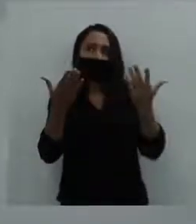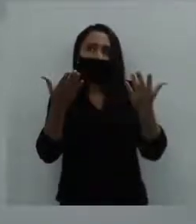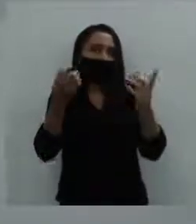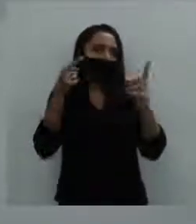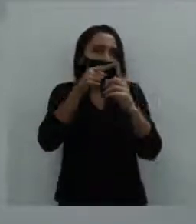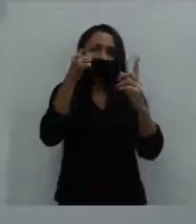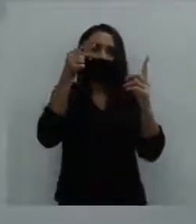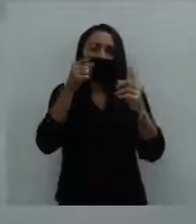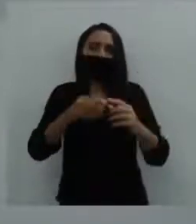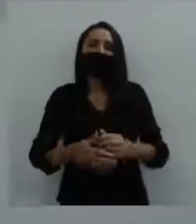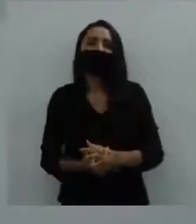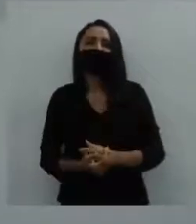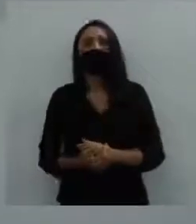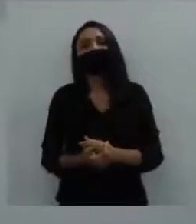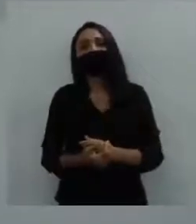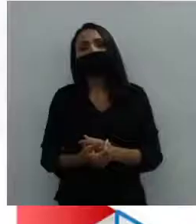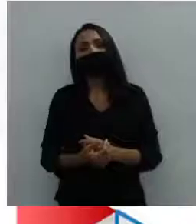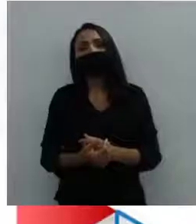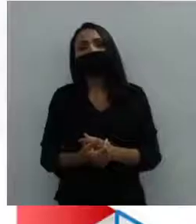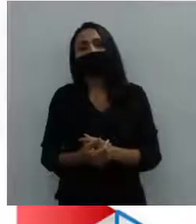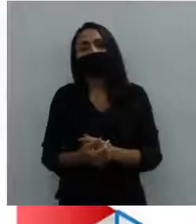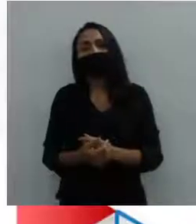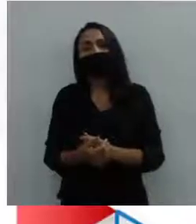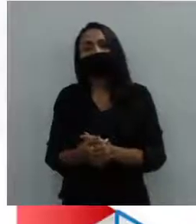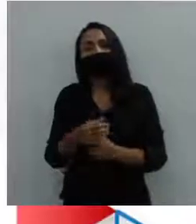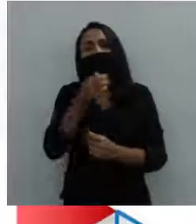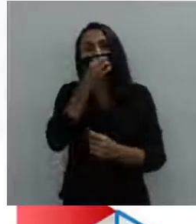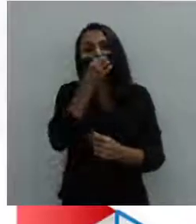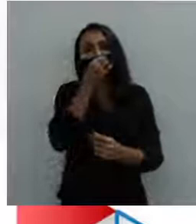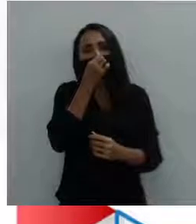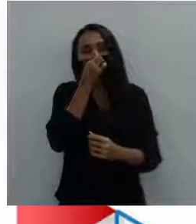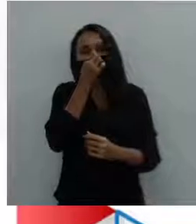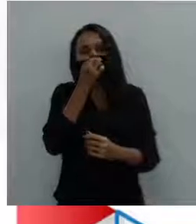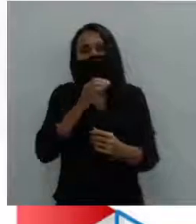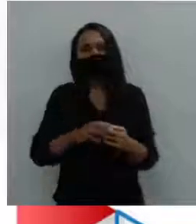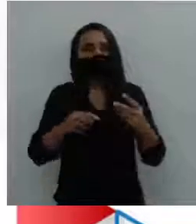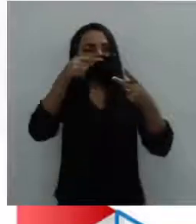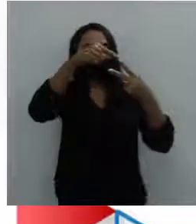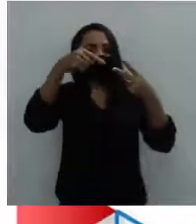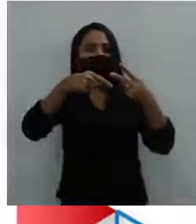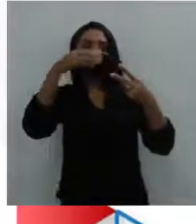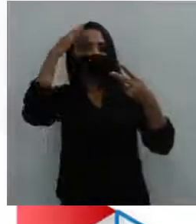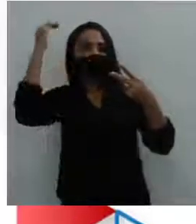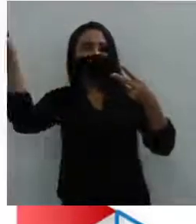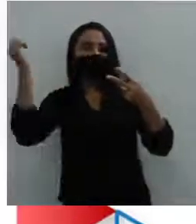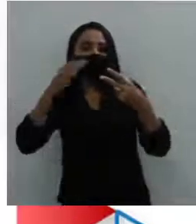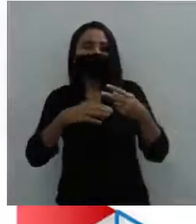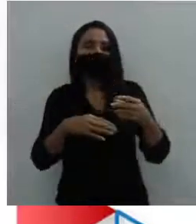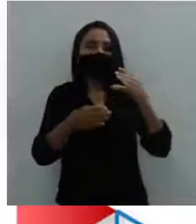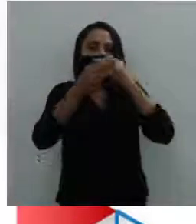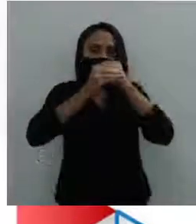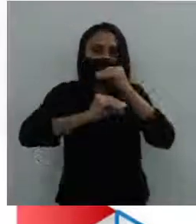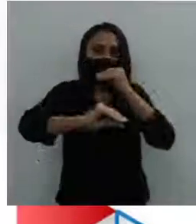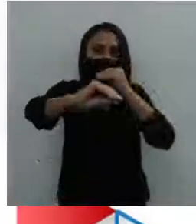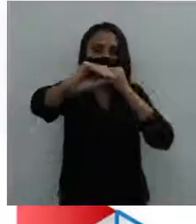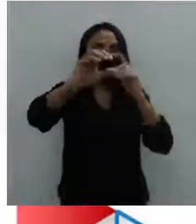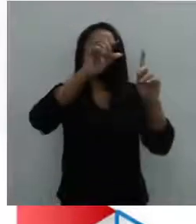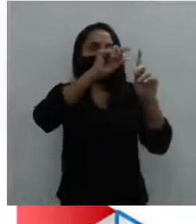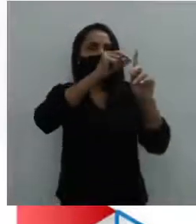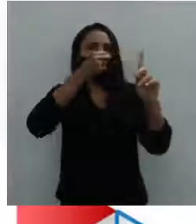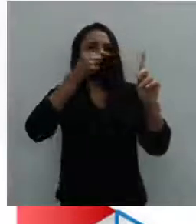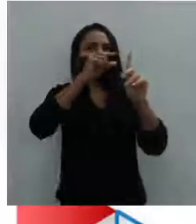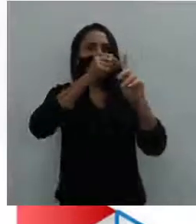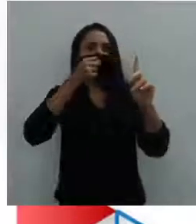Vamos adiante aqui. Olha aí na tela um bem famoso. Aliás, dois, a raposa e as uvas e o leão